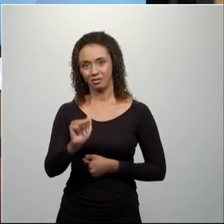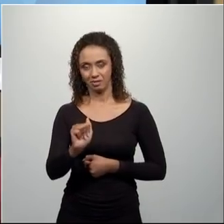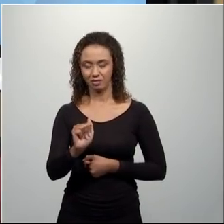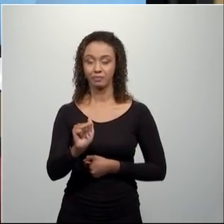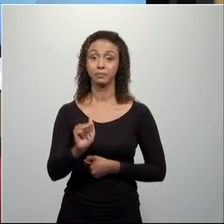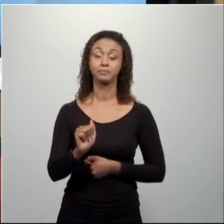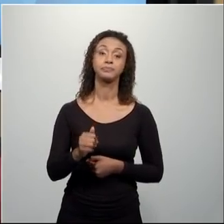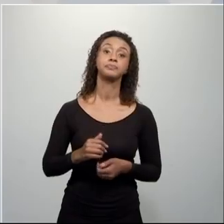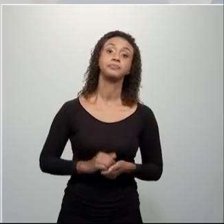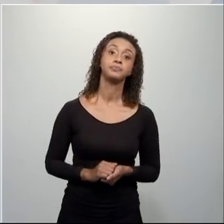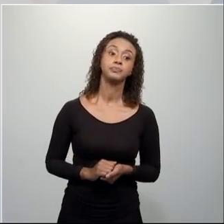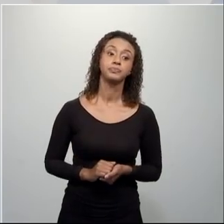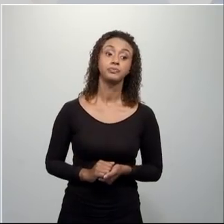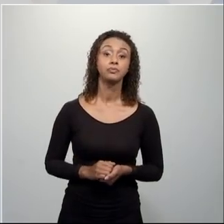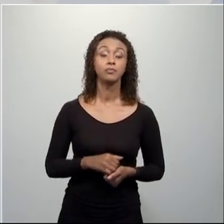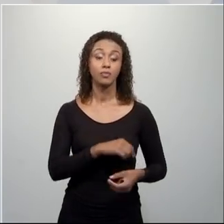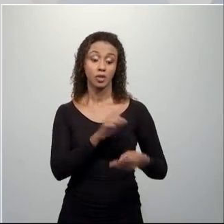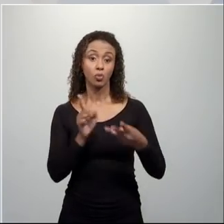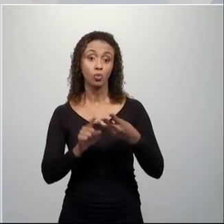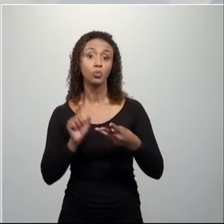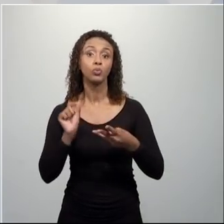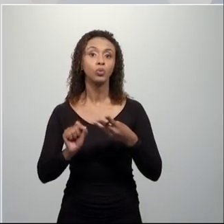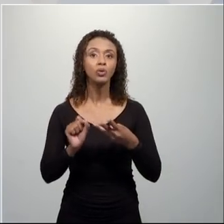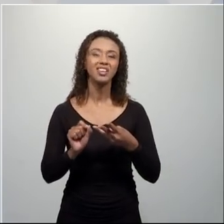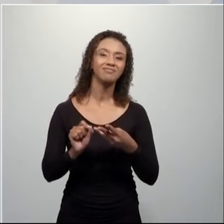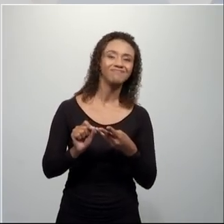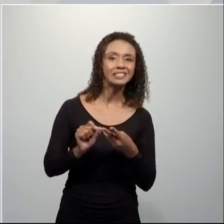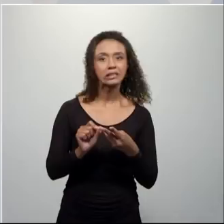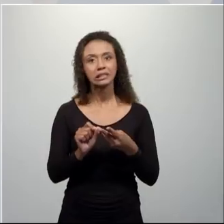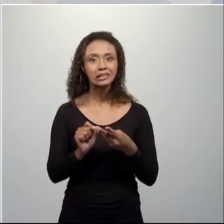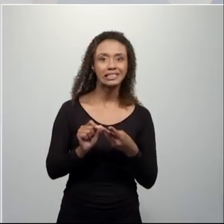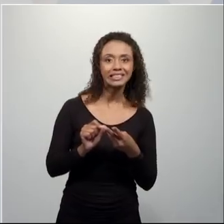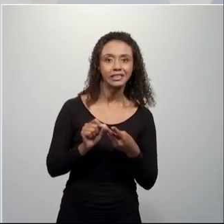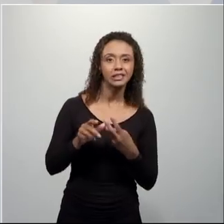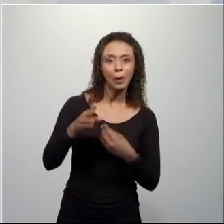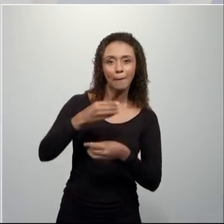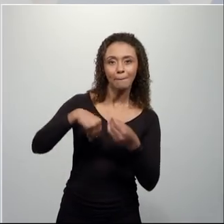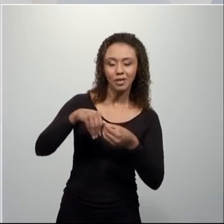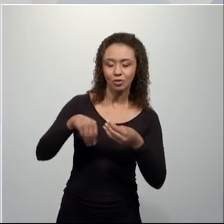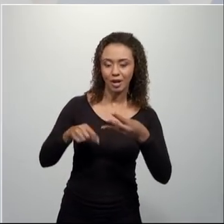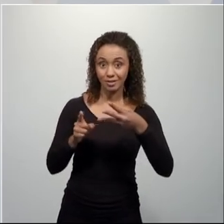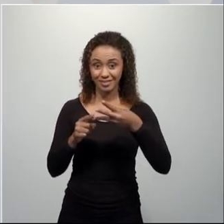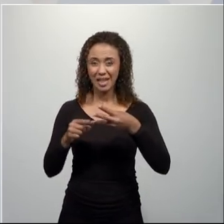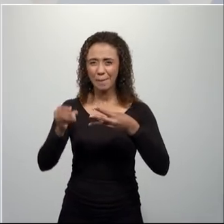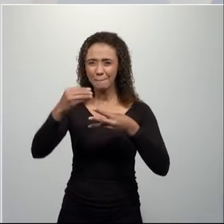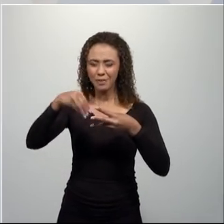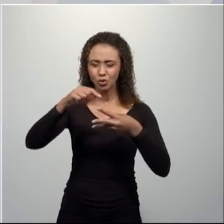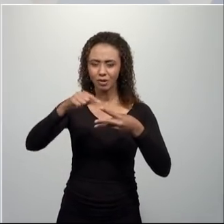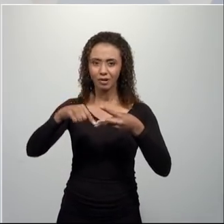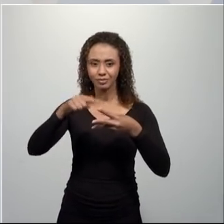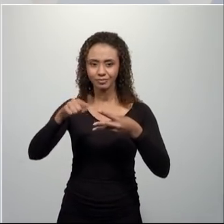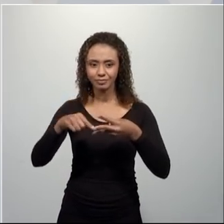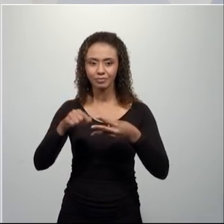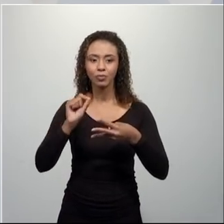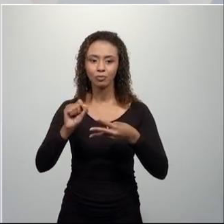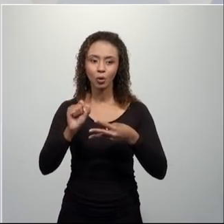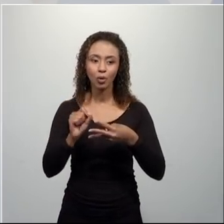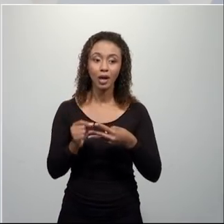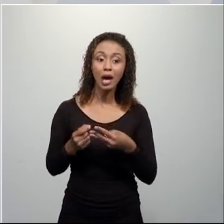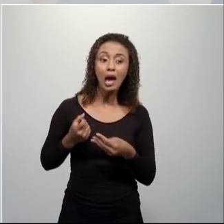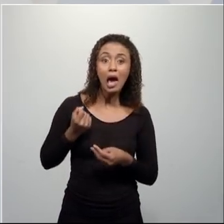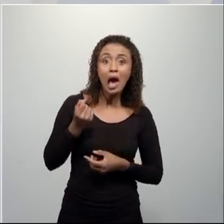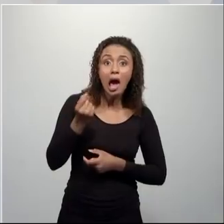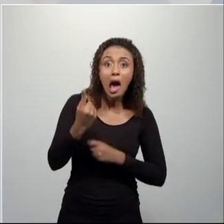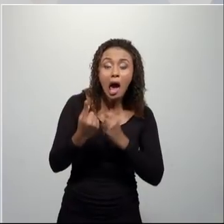viatura que é um meio termo entre as duas anteriores que é com o super nós então alguns nós na rede